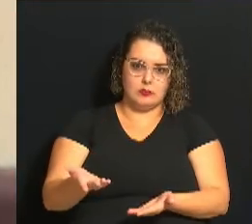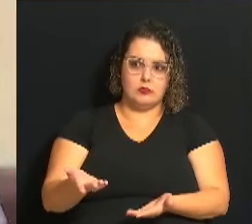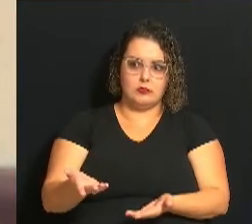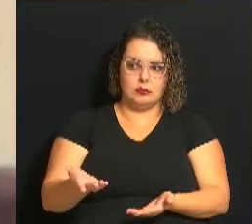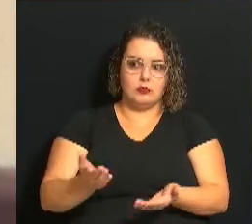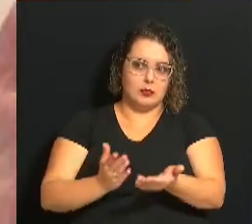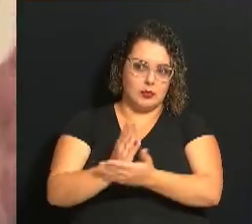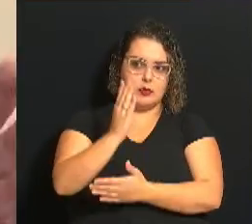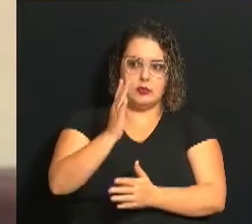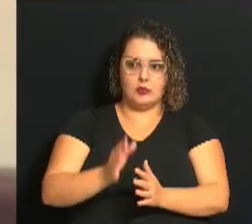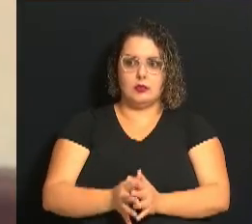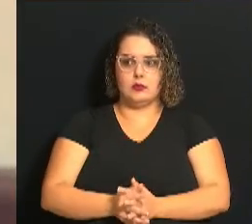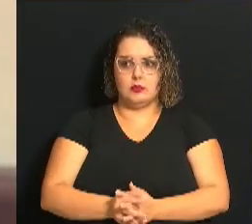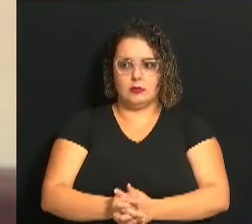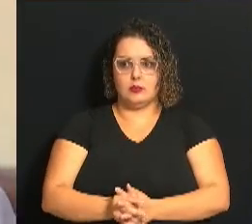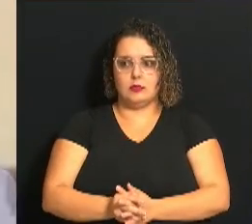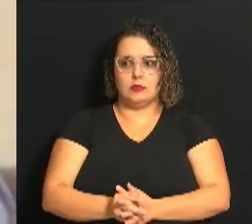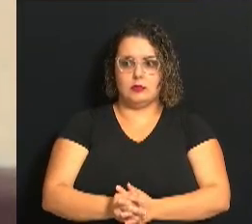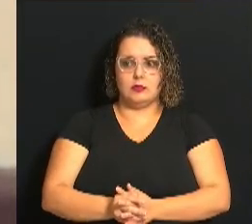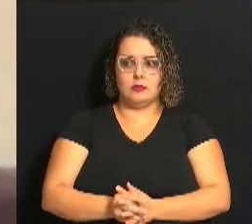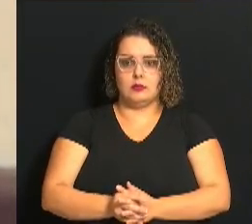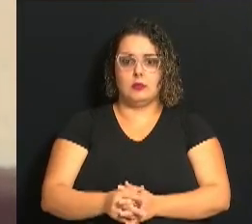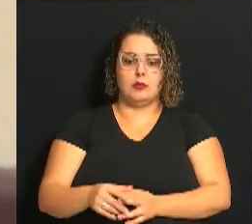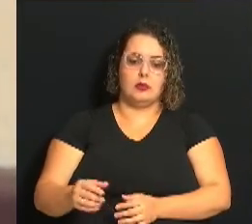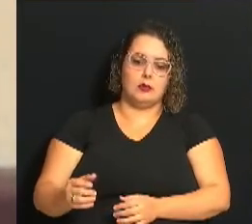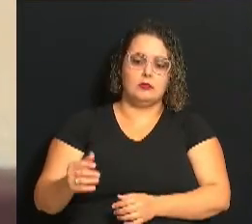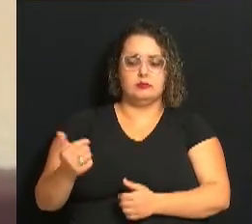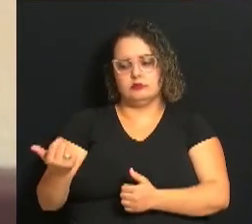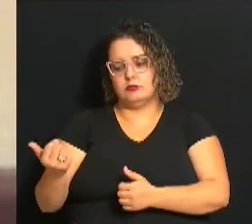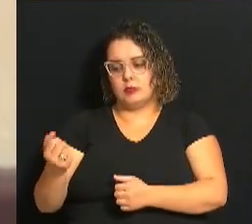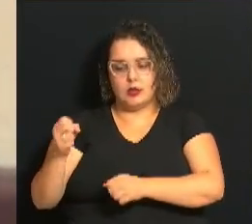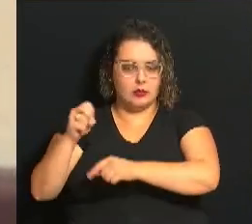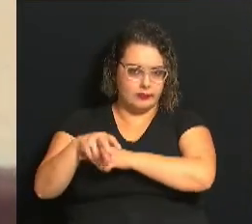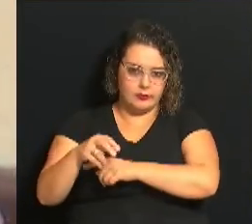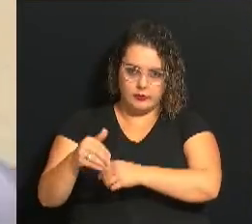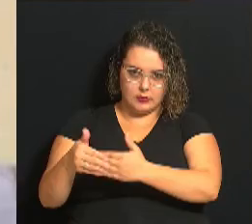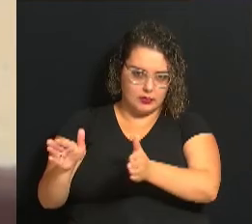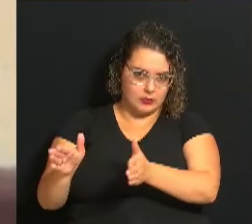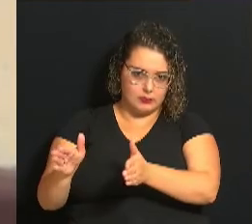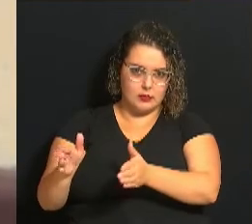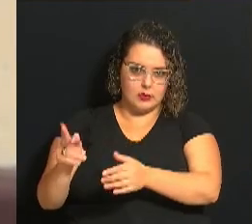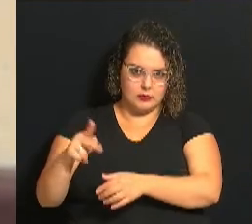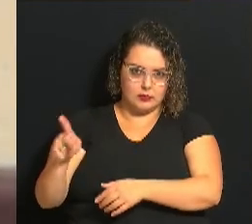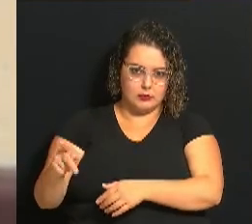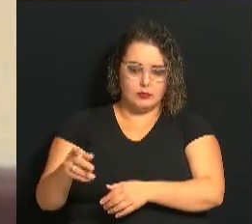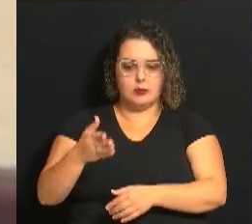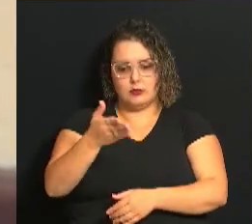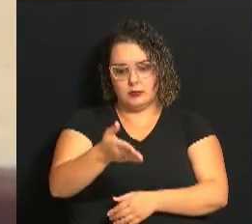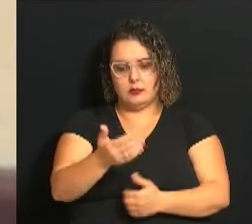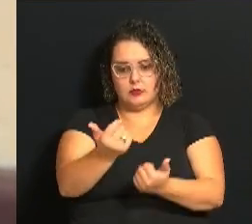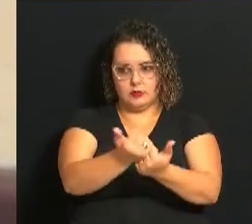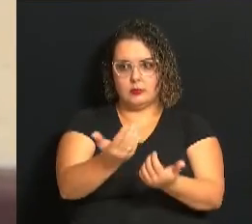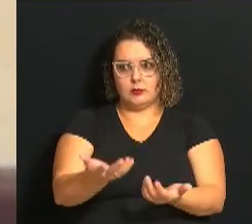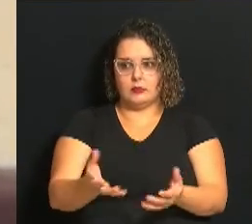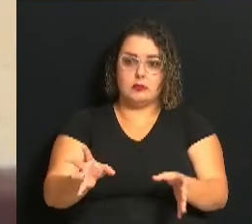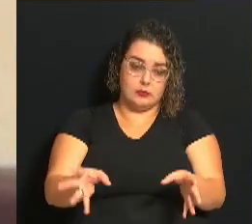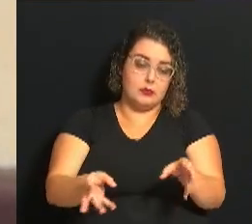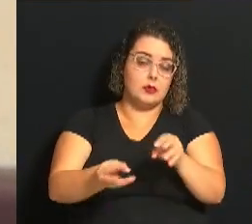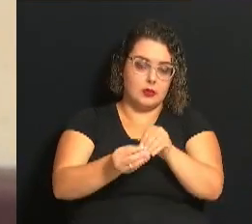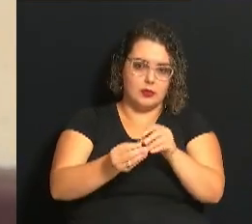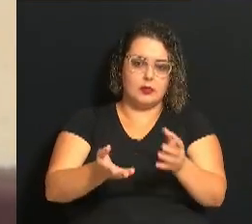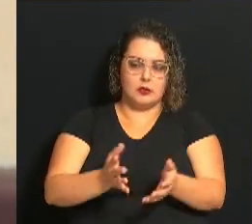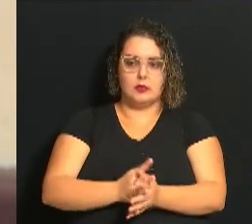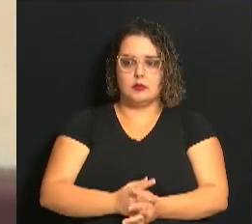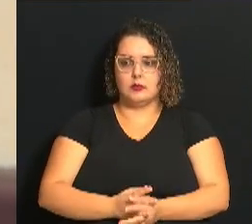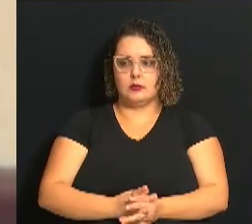que sair naturalmente da condição de professor para ocupar esses outros cargos. Então, é um cargo, resumindo, né, um cargo que ele